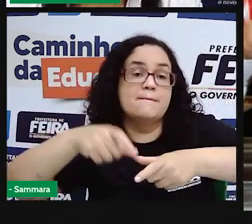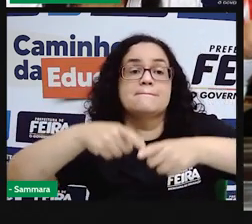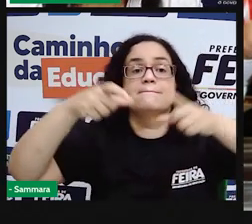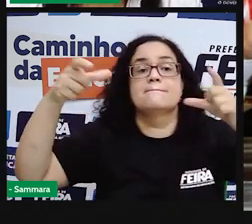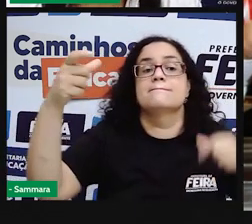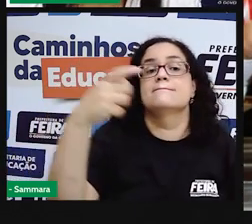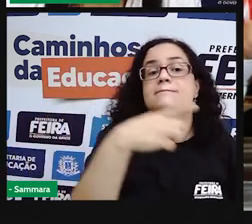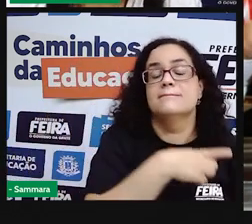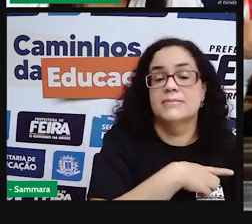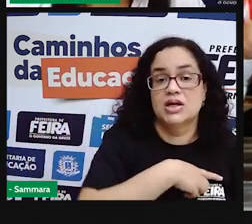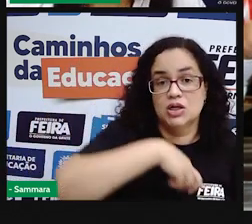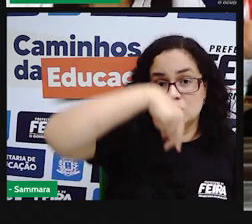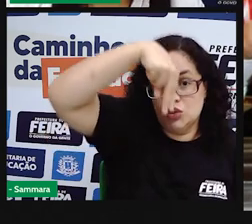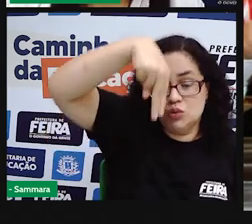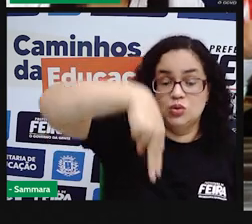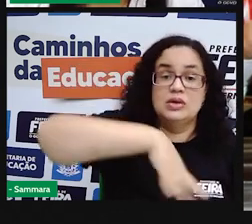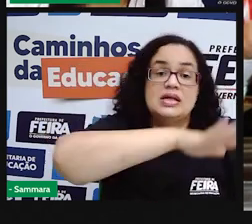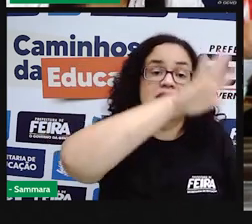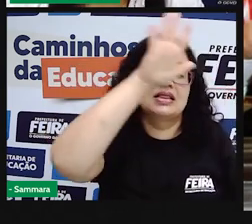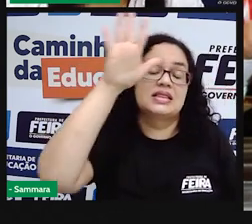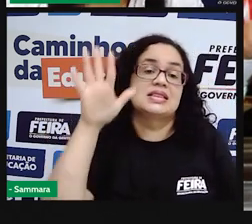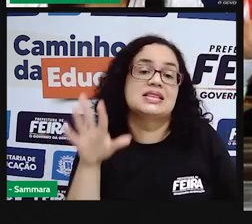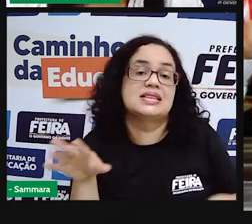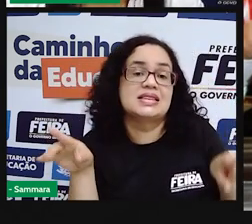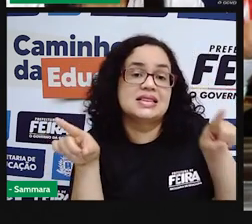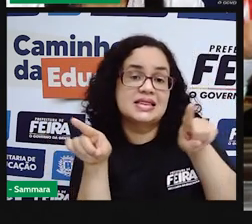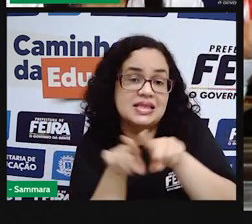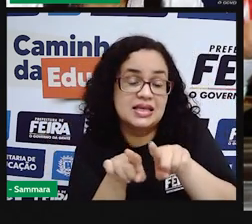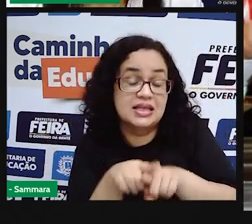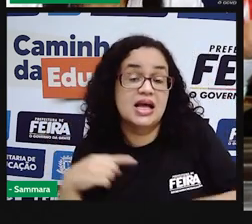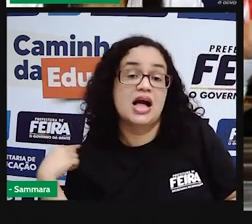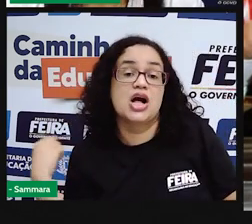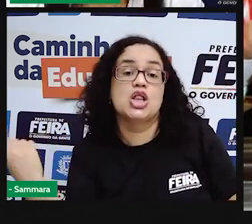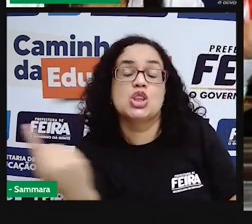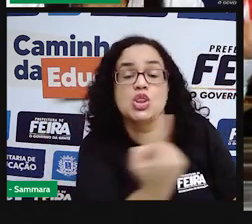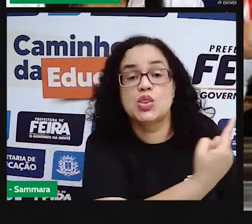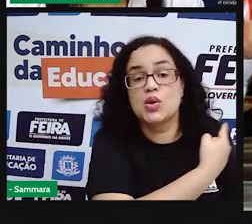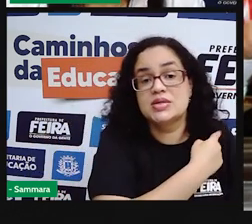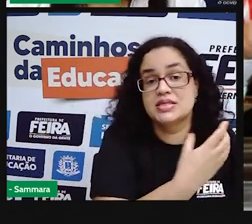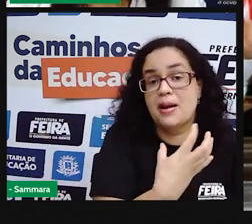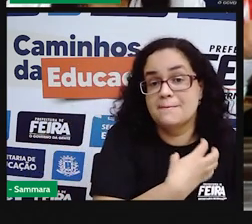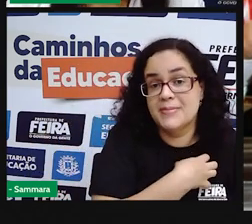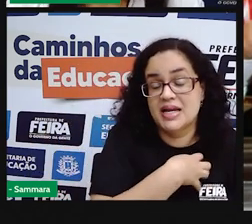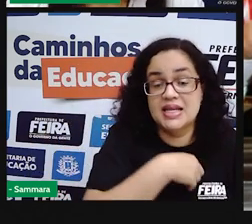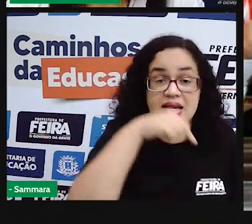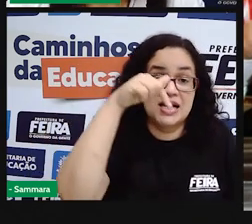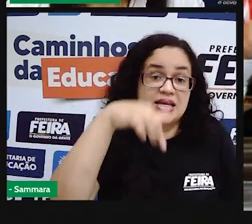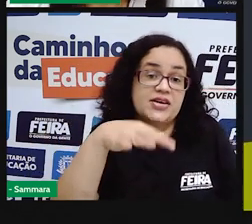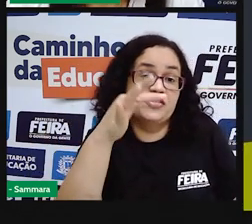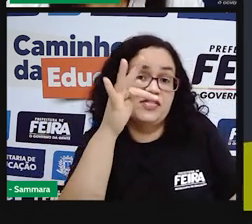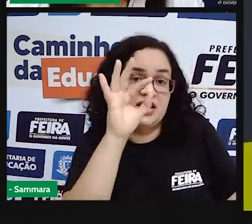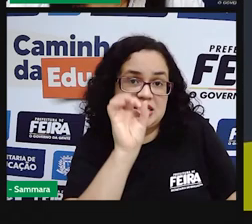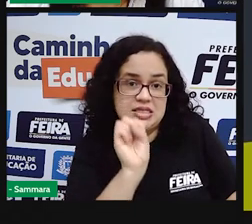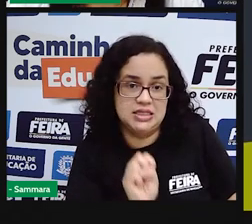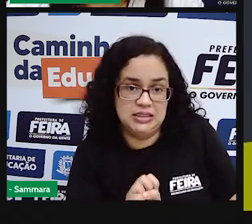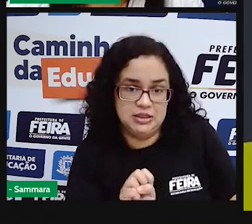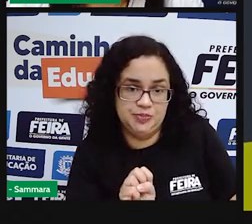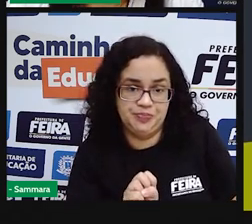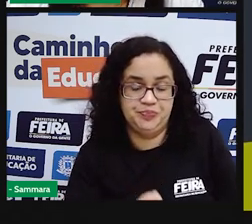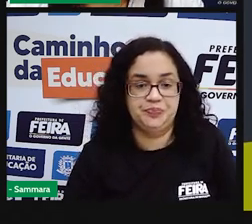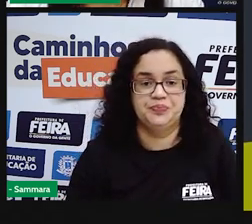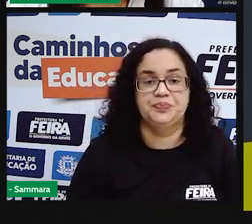região Nordeste e também aqui a nossa Bahia e Feira de Santana.